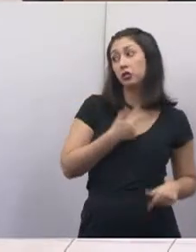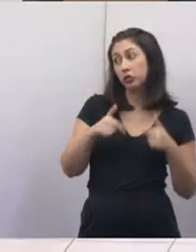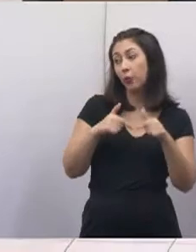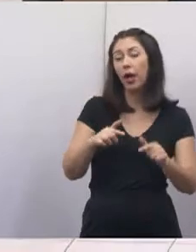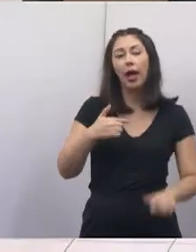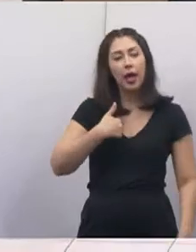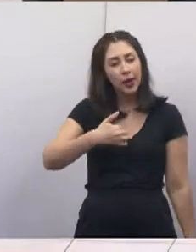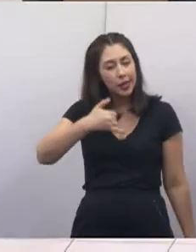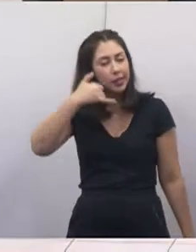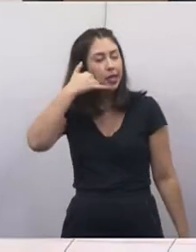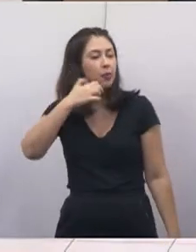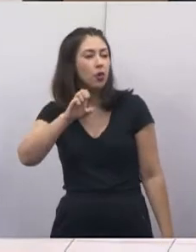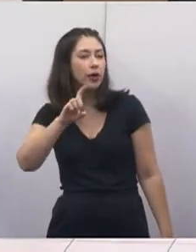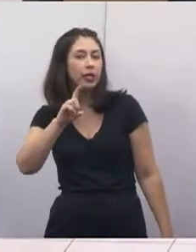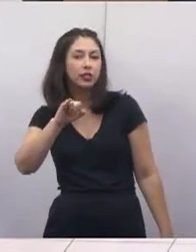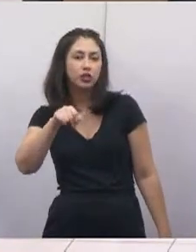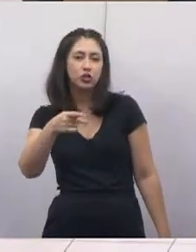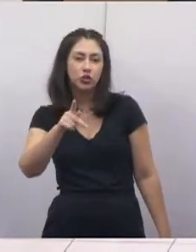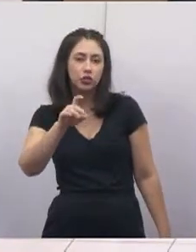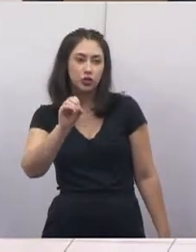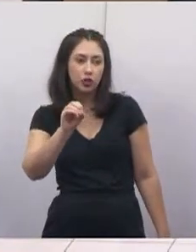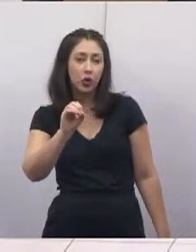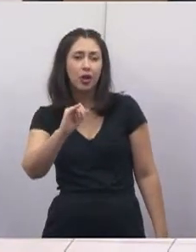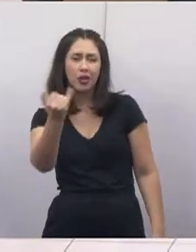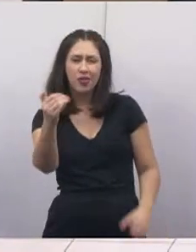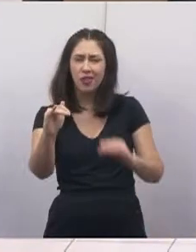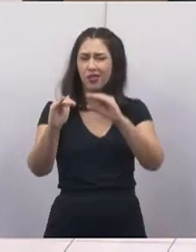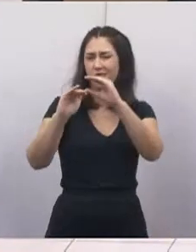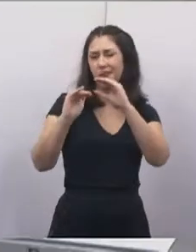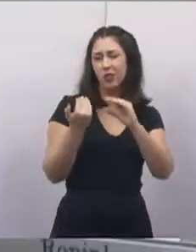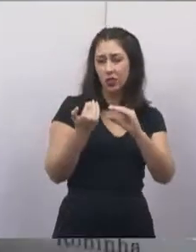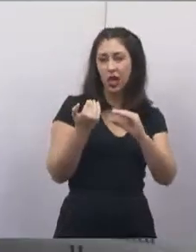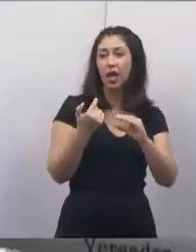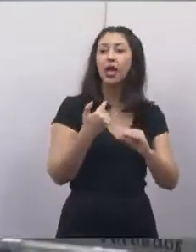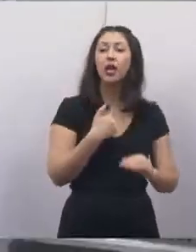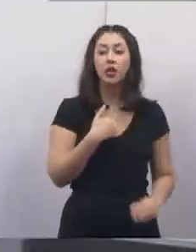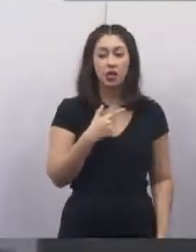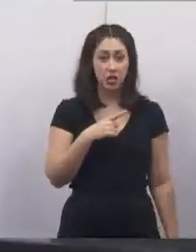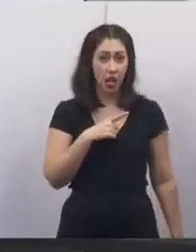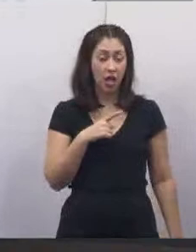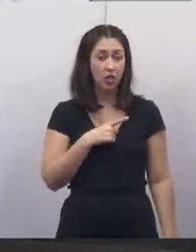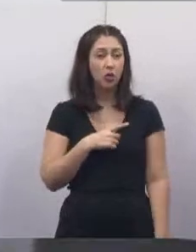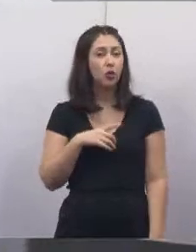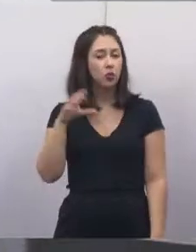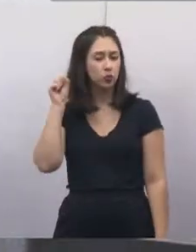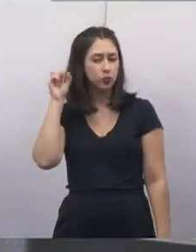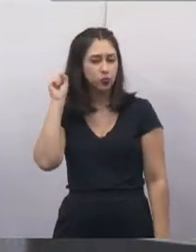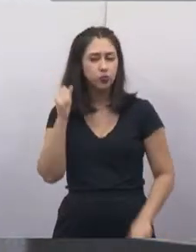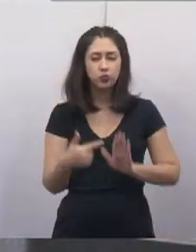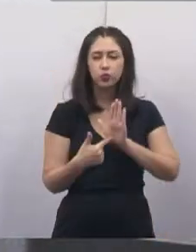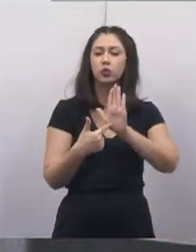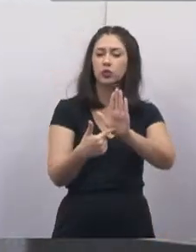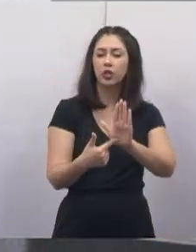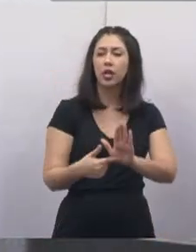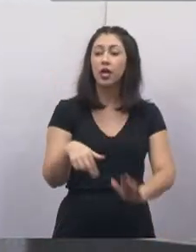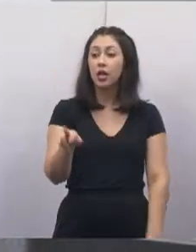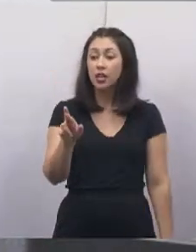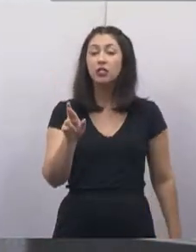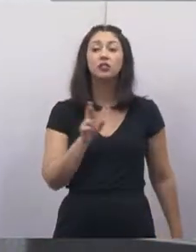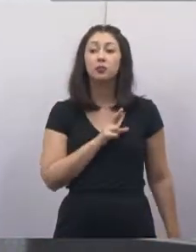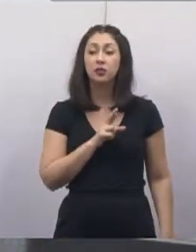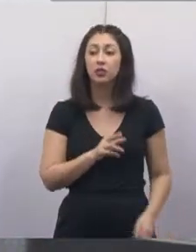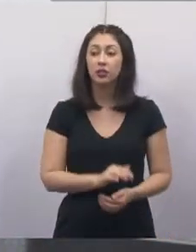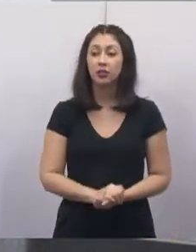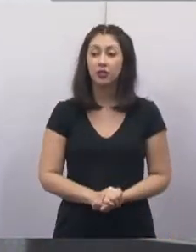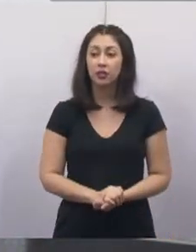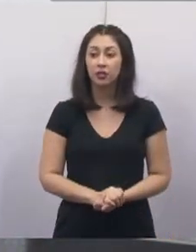Liguei para o Edinho Guedes e mandou um áudio. O áudio do Edinho Guedes está no meu celular, para quem quiser ver, falar que eu estou mentindo. Ele me respondeu,